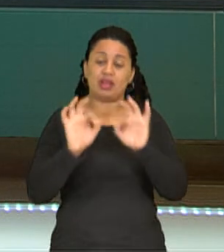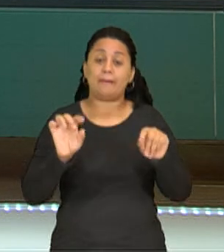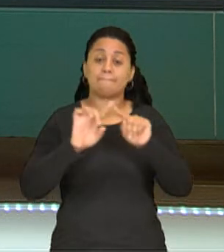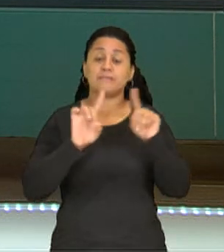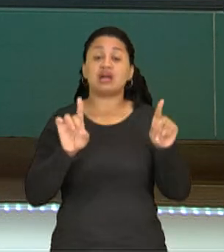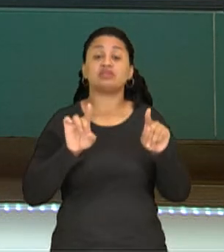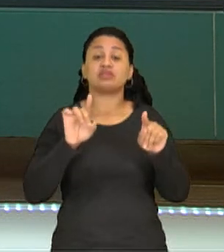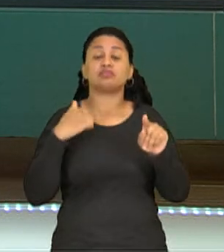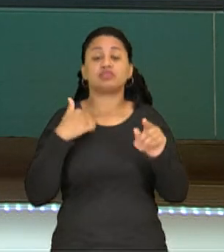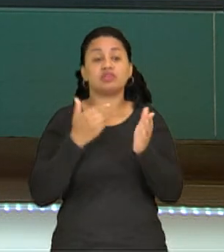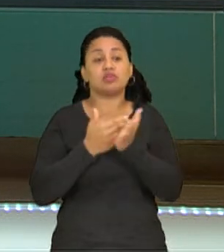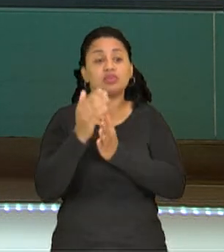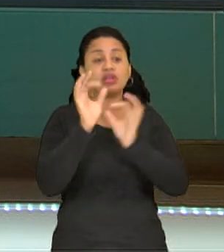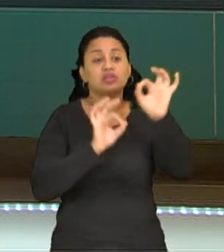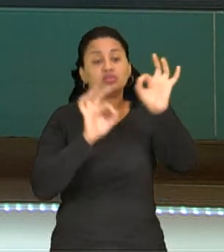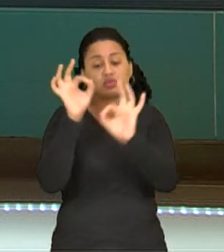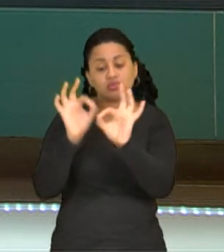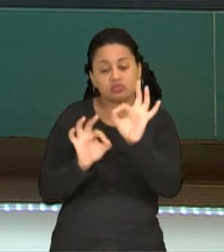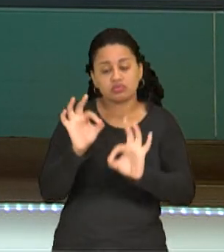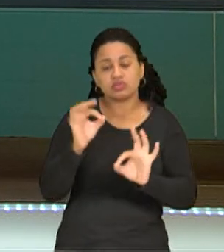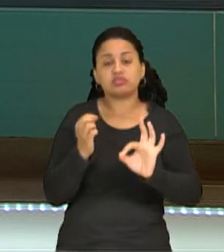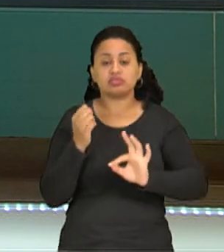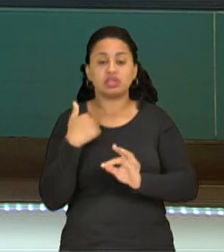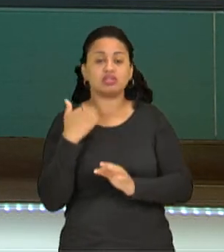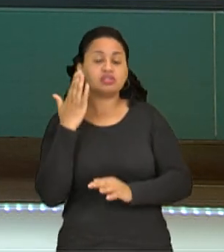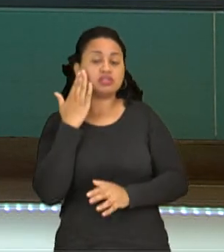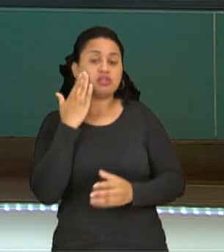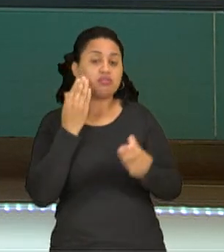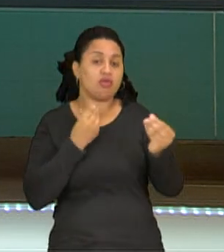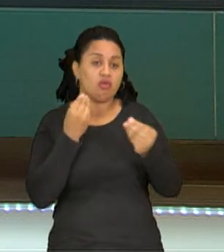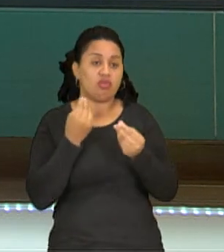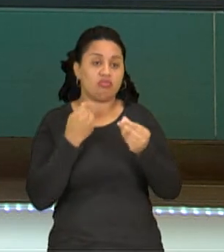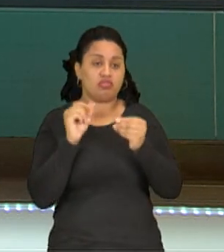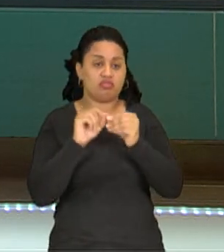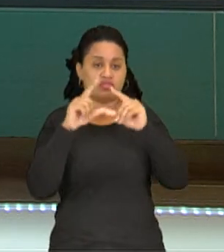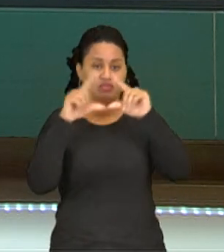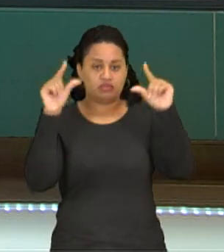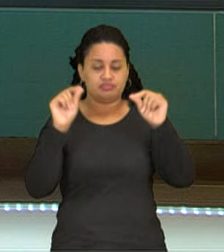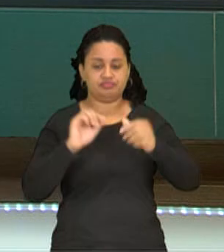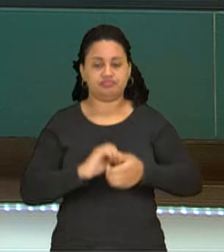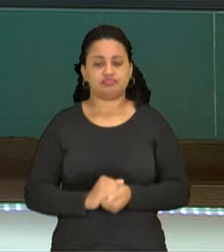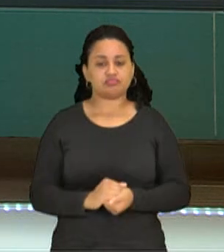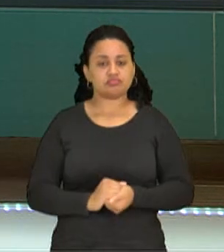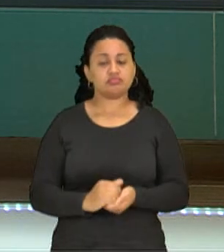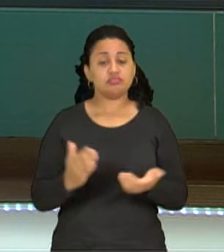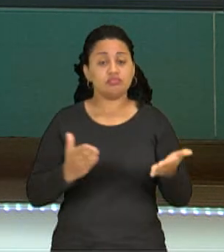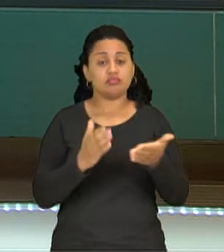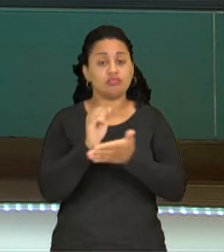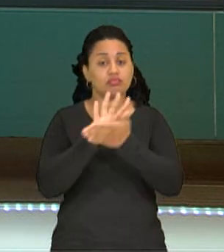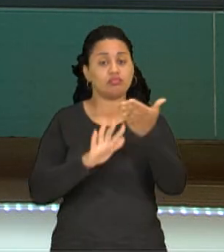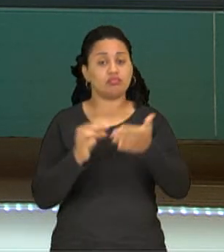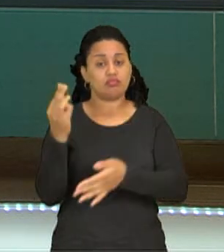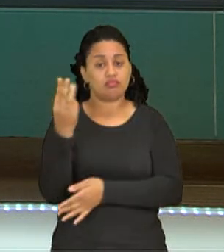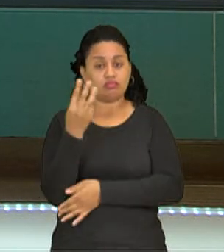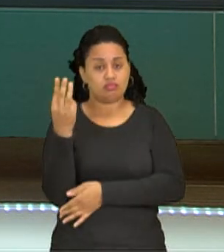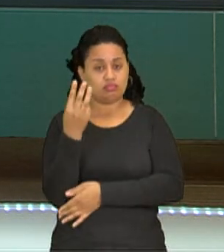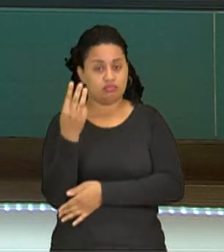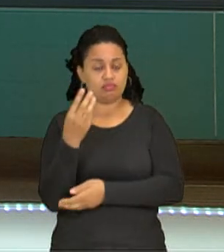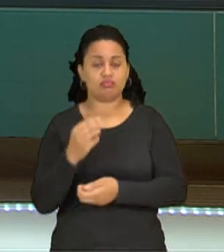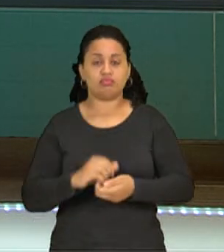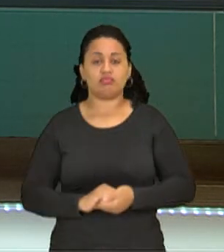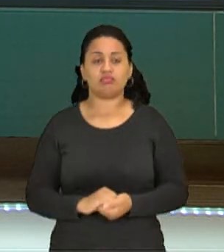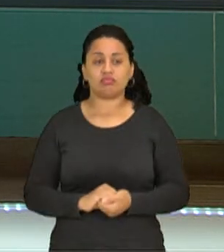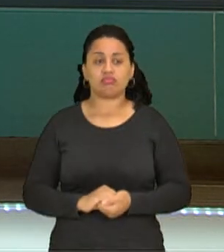para você começar a se organizar e se ambientar com as fórmulas. Vamos agora ao nosso exercício 3 da nossa